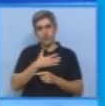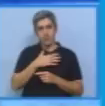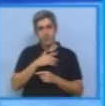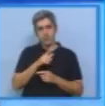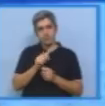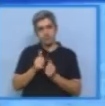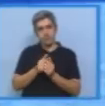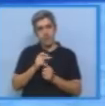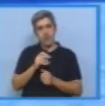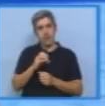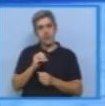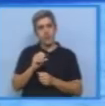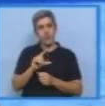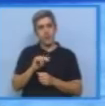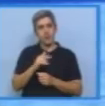acólito?"